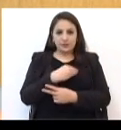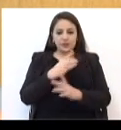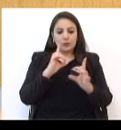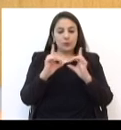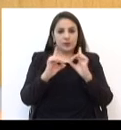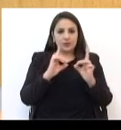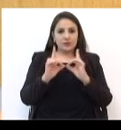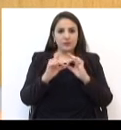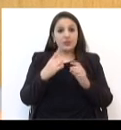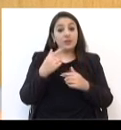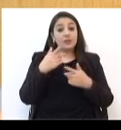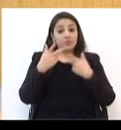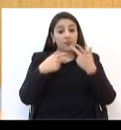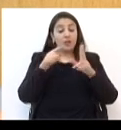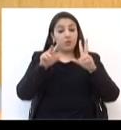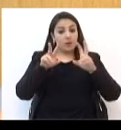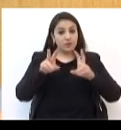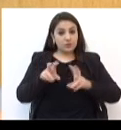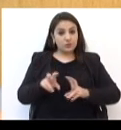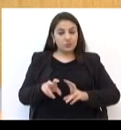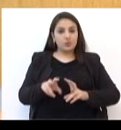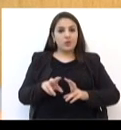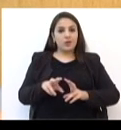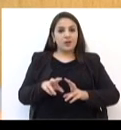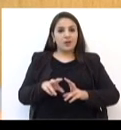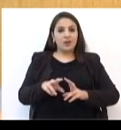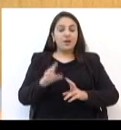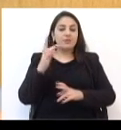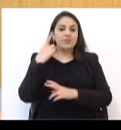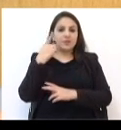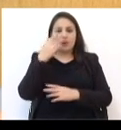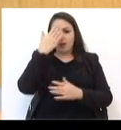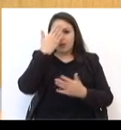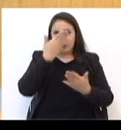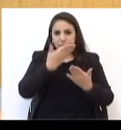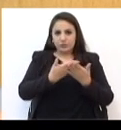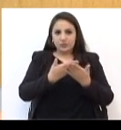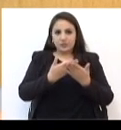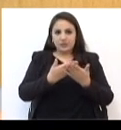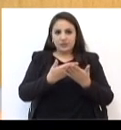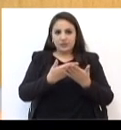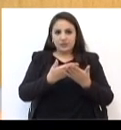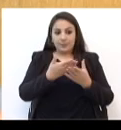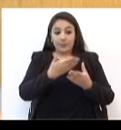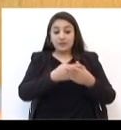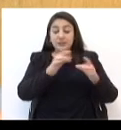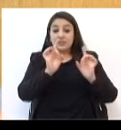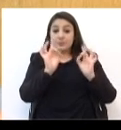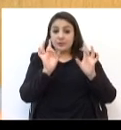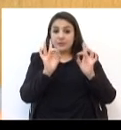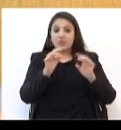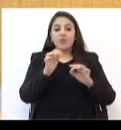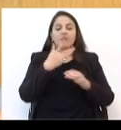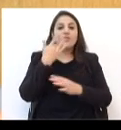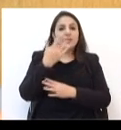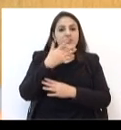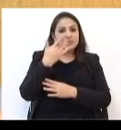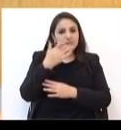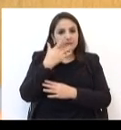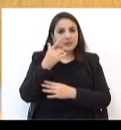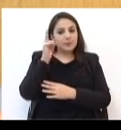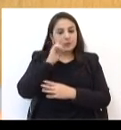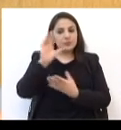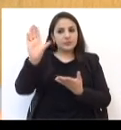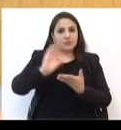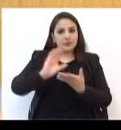de coordenadorias que tratam destes assuntos, a parlamentar acredita que a pasta especial pode facilitar a obtenção